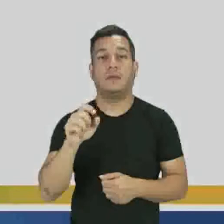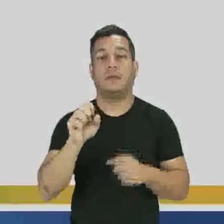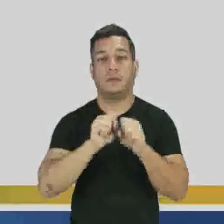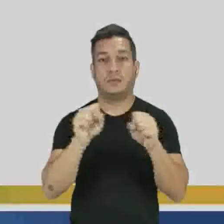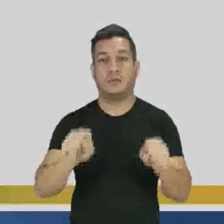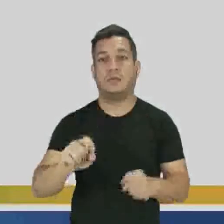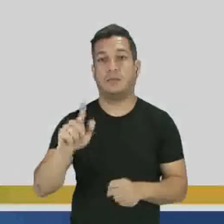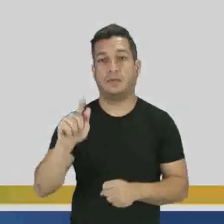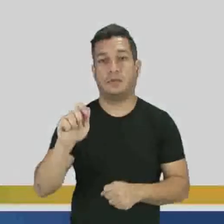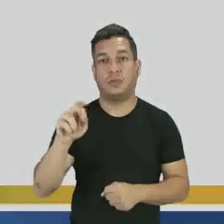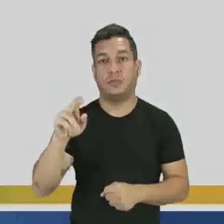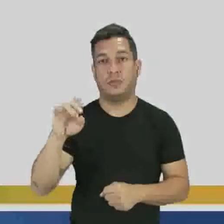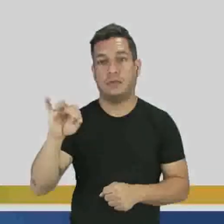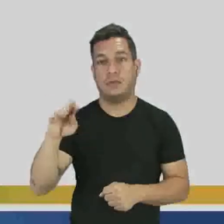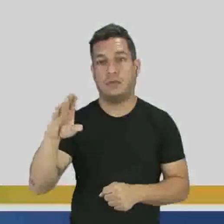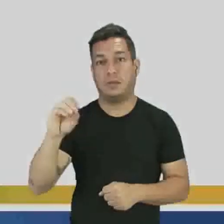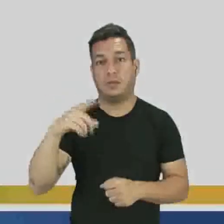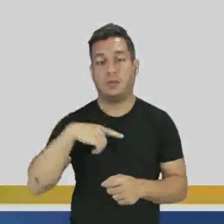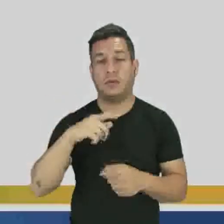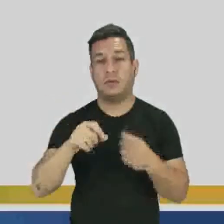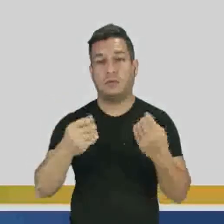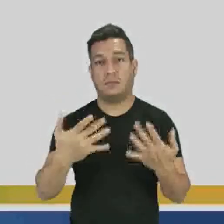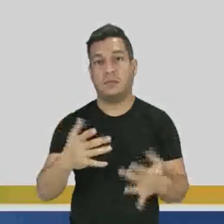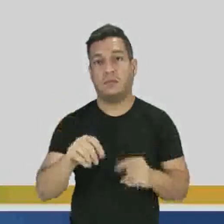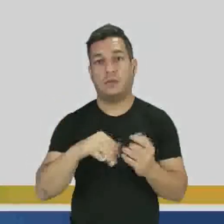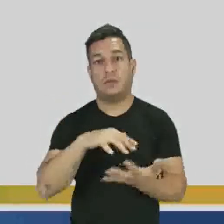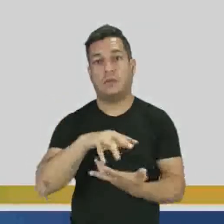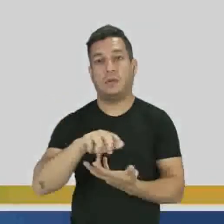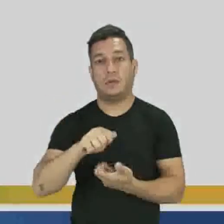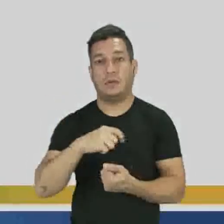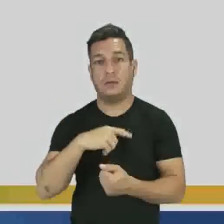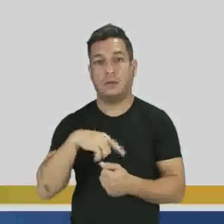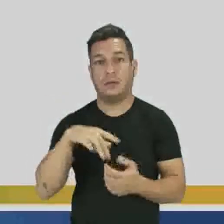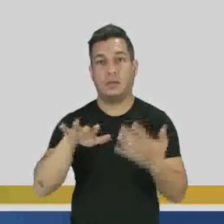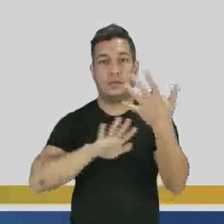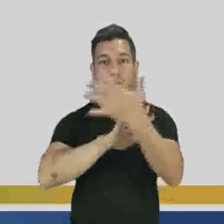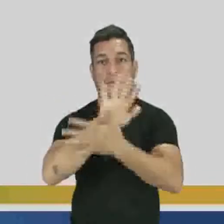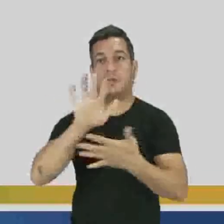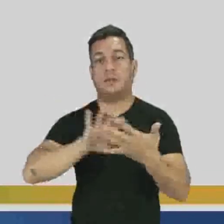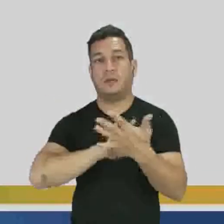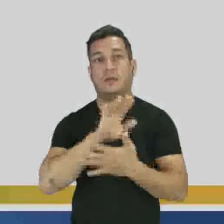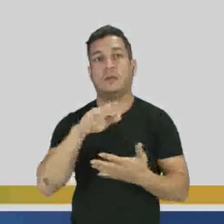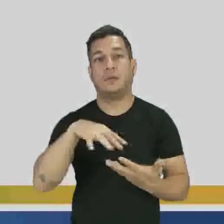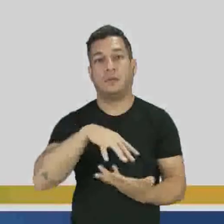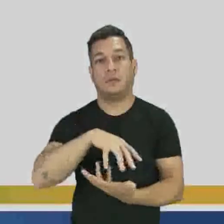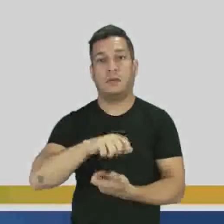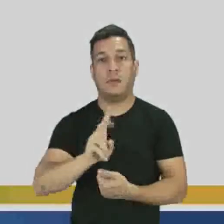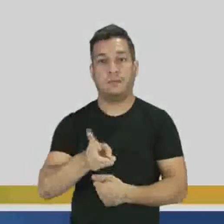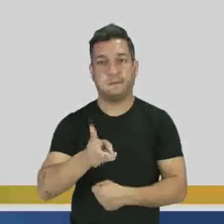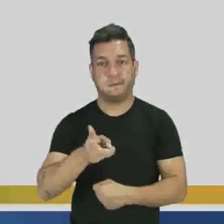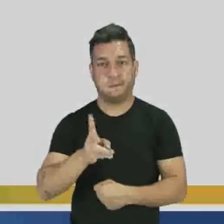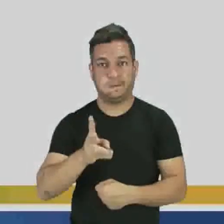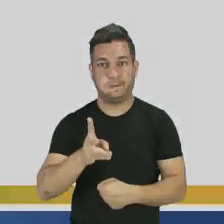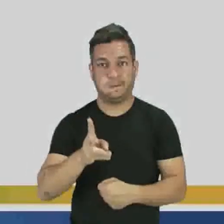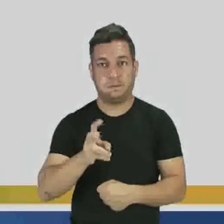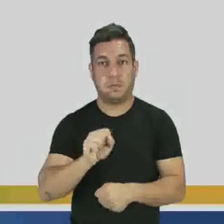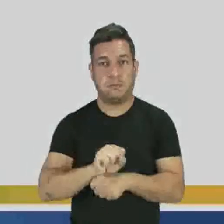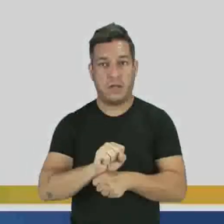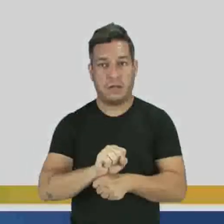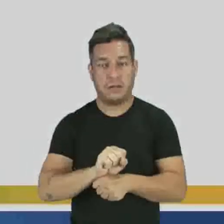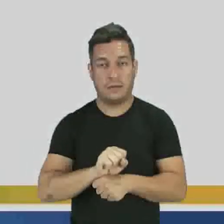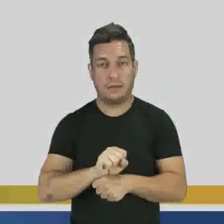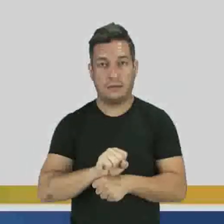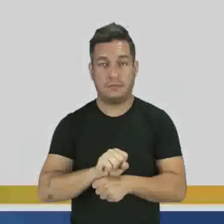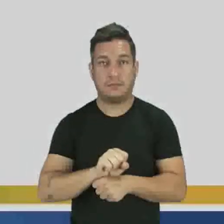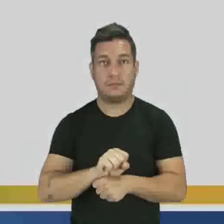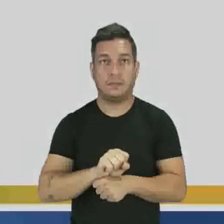sistema geocêntrico, o qual defendia a ideia de que a Terra ocupava o centro do universo, a Terra ficava fixa, imóvel,